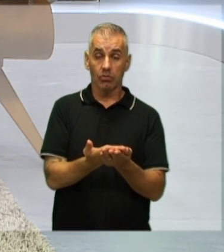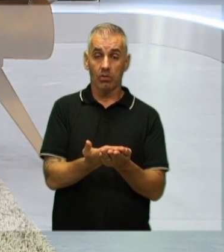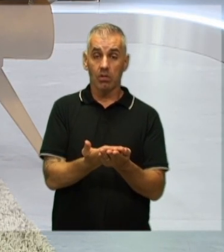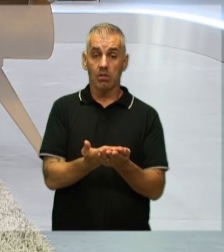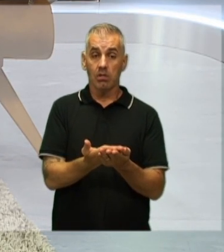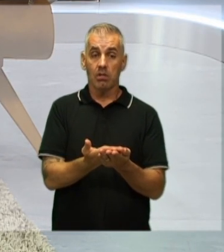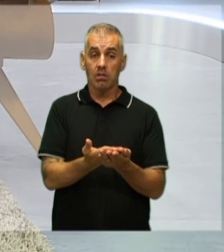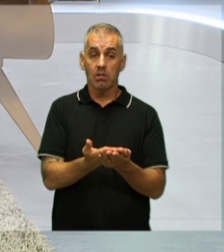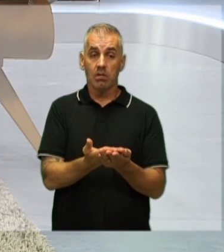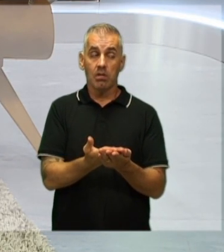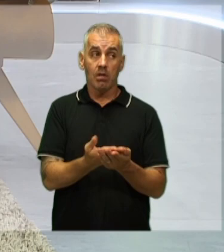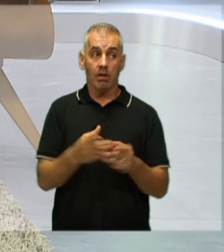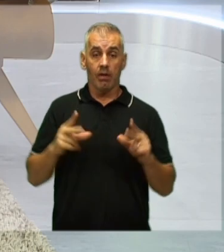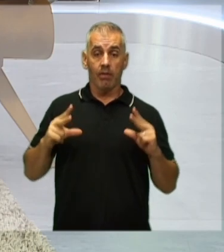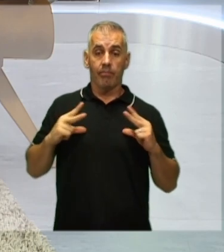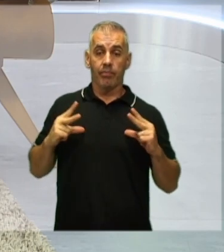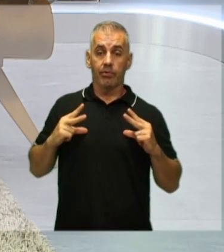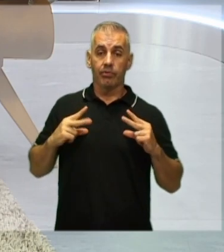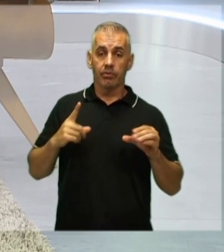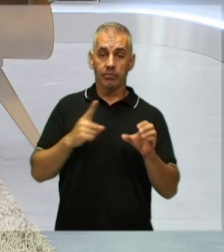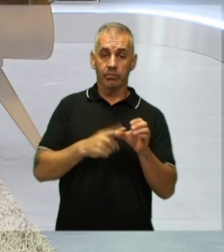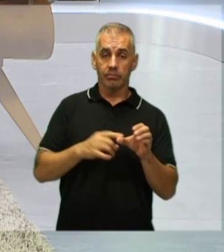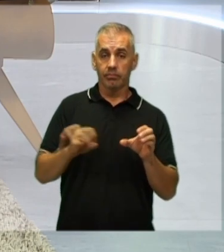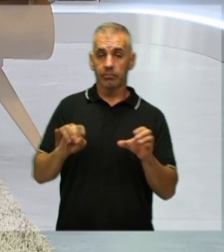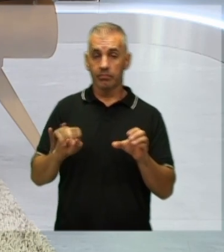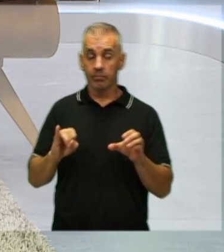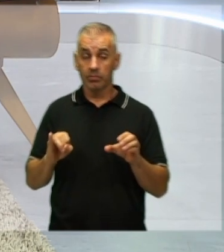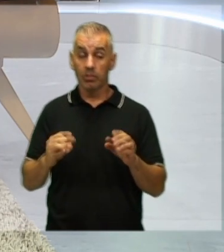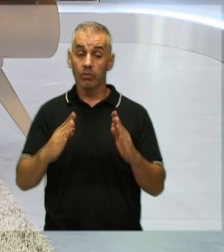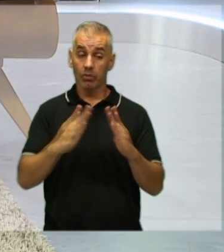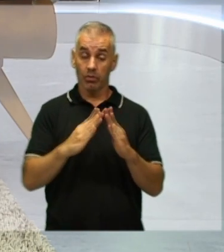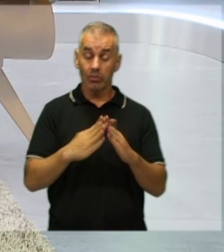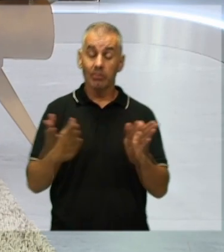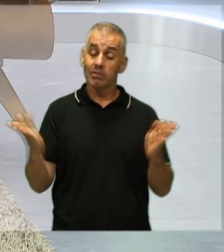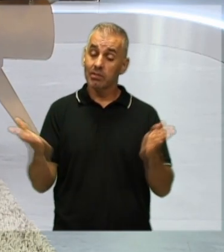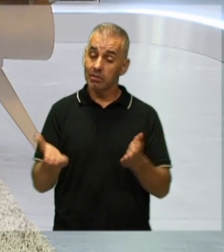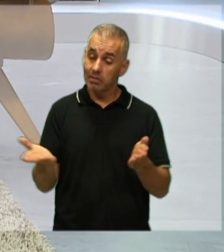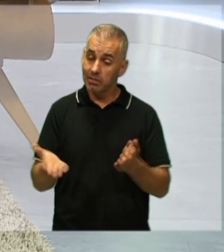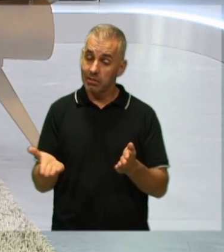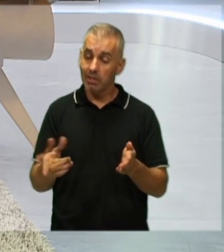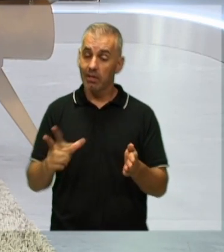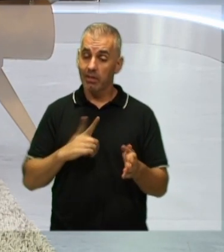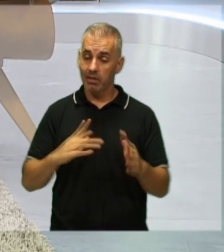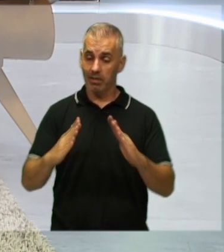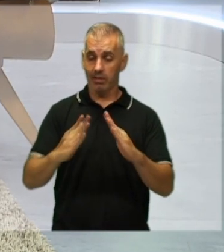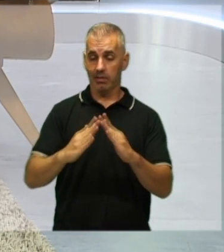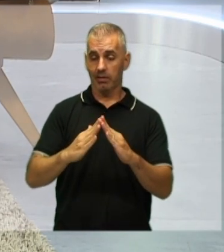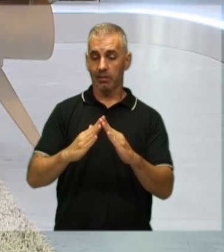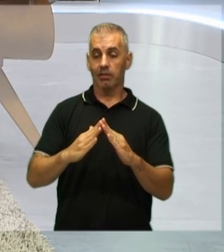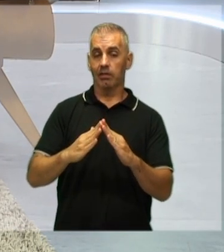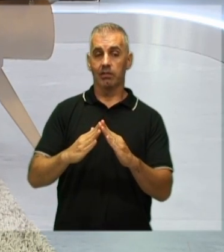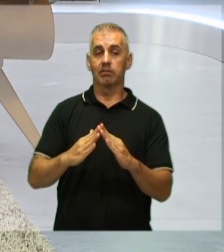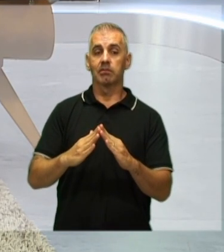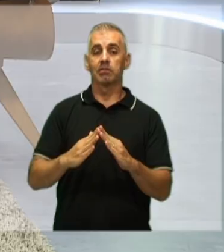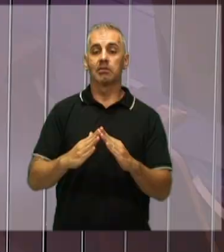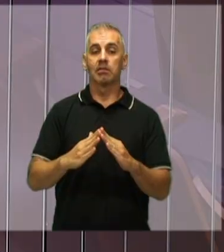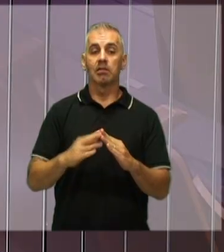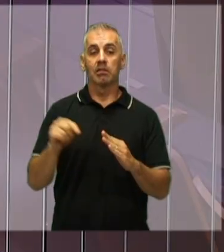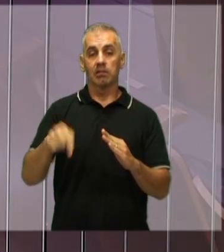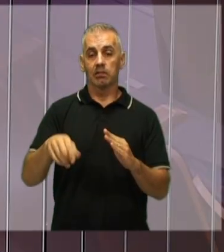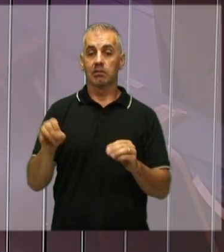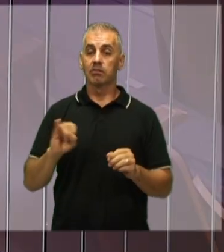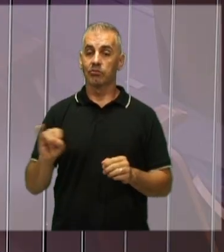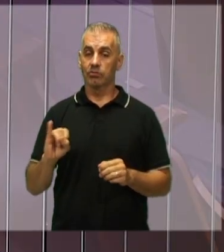não vai vir para cá para estudar para ganhar essa, vamos dizer assim, essa benesse, né? Vereador, esse